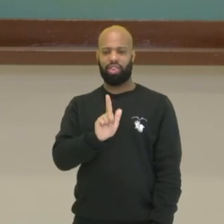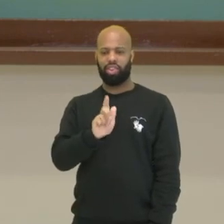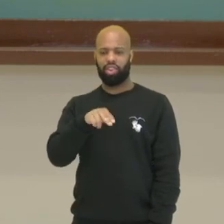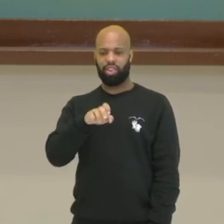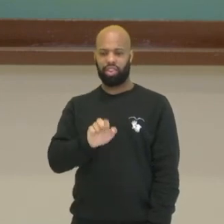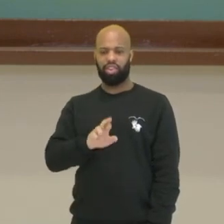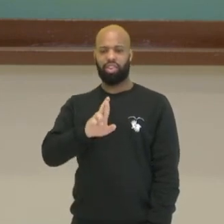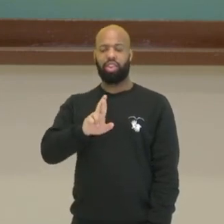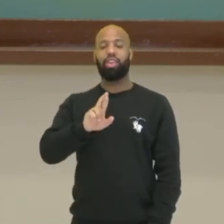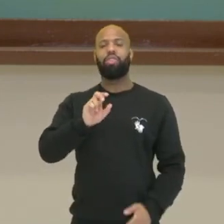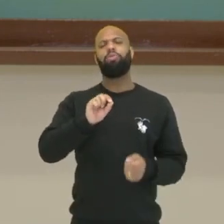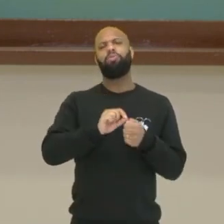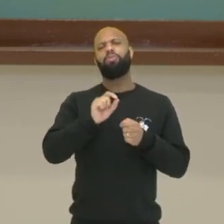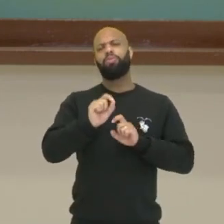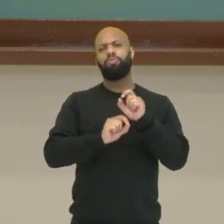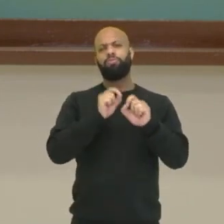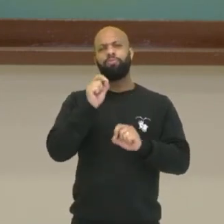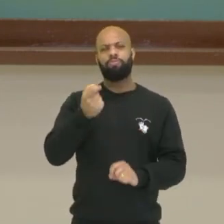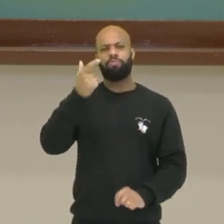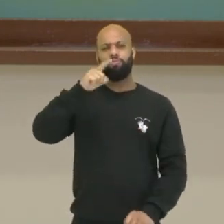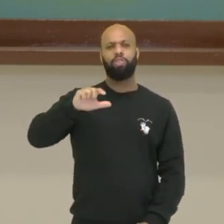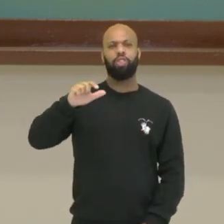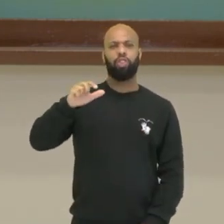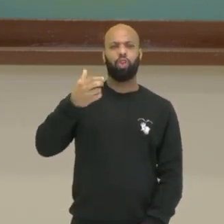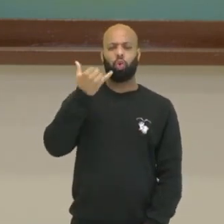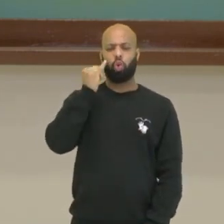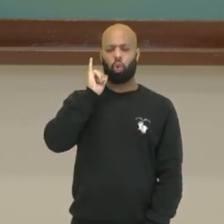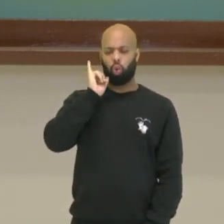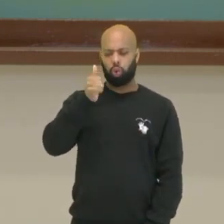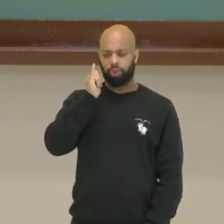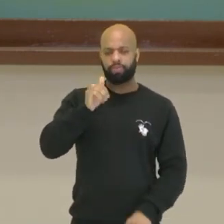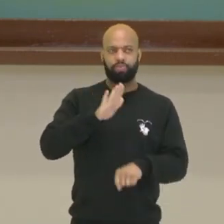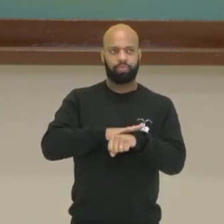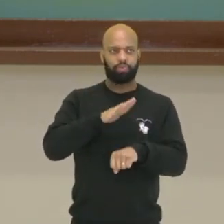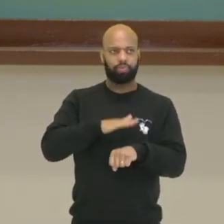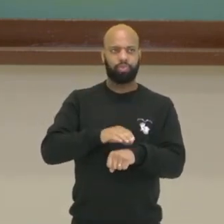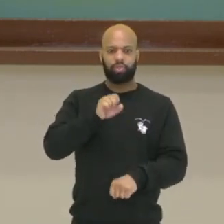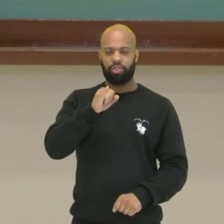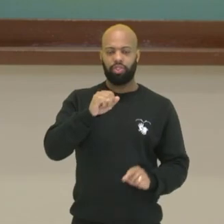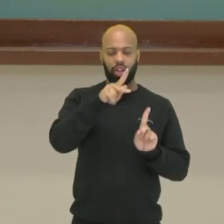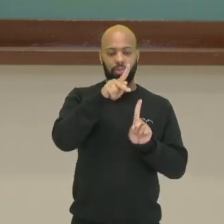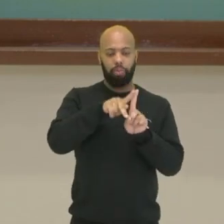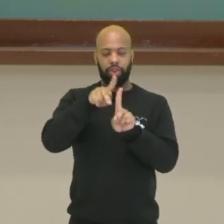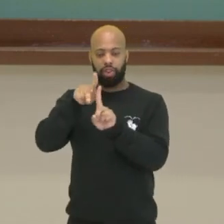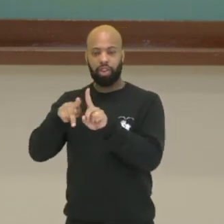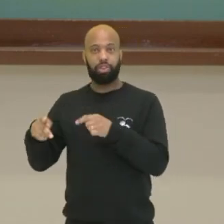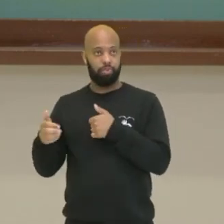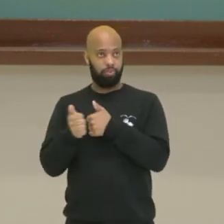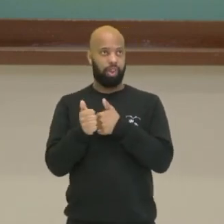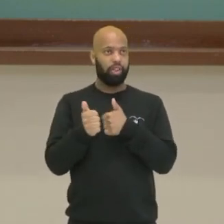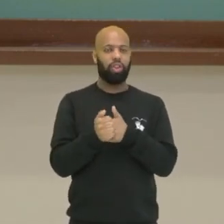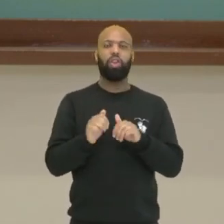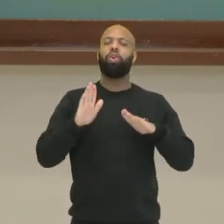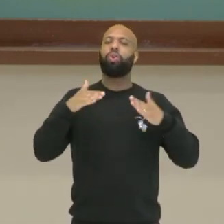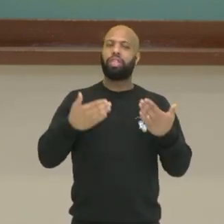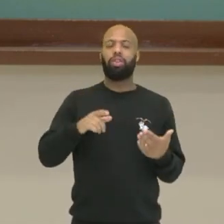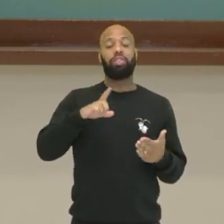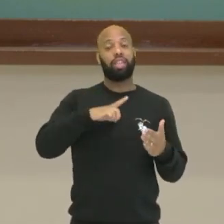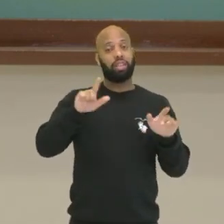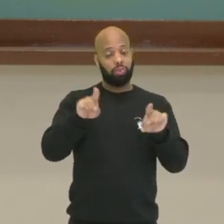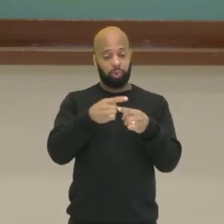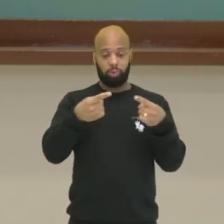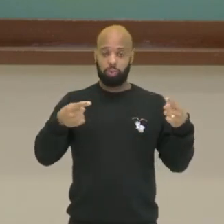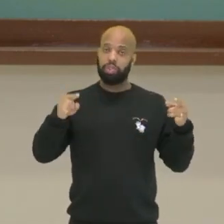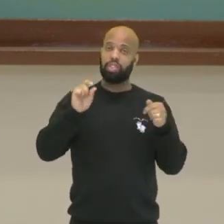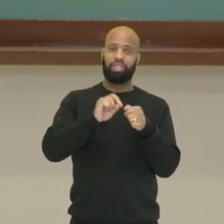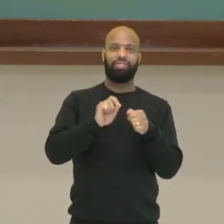que ele nos conta quando o personagem está por perto. Então, pegando a ideia do leitmotiv,